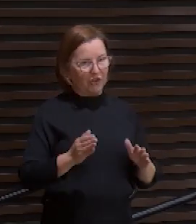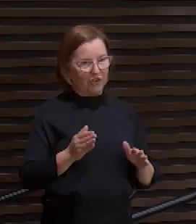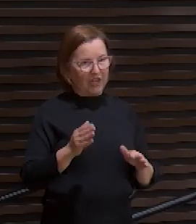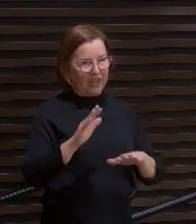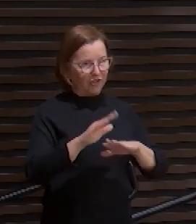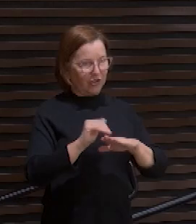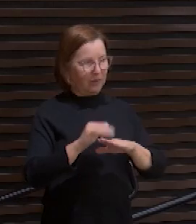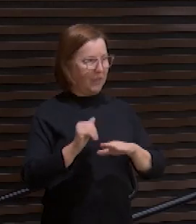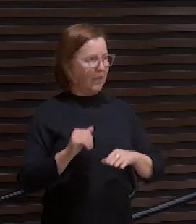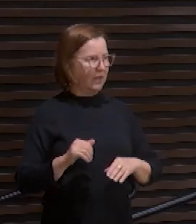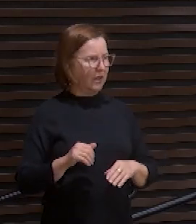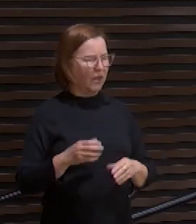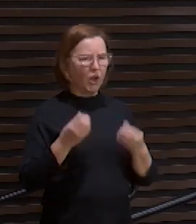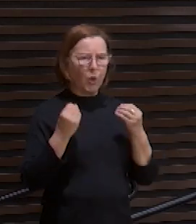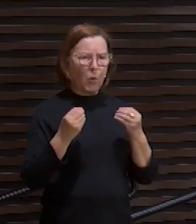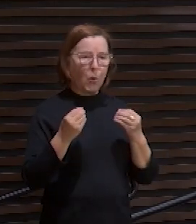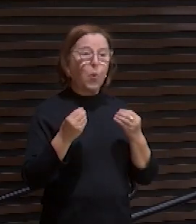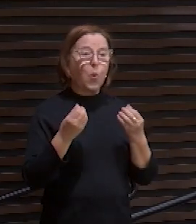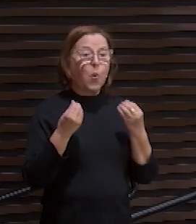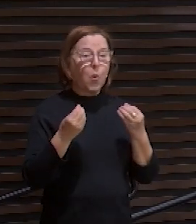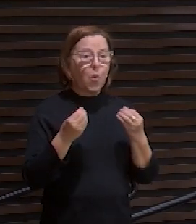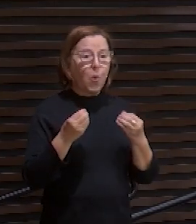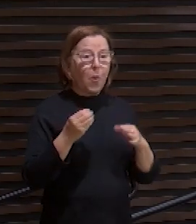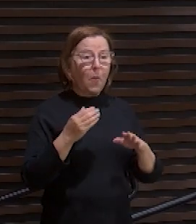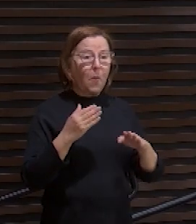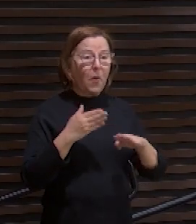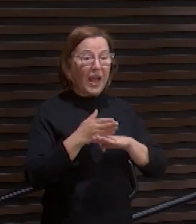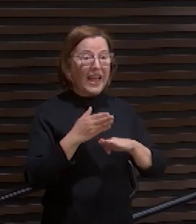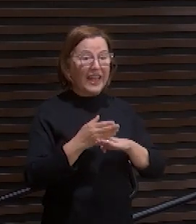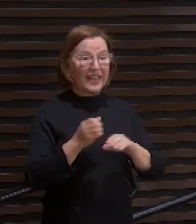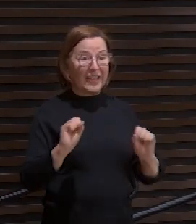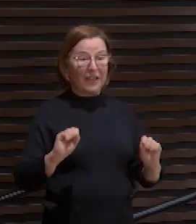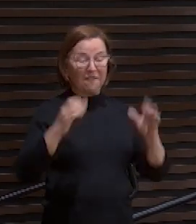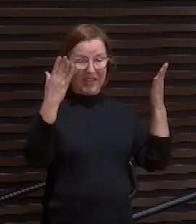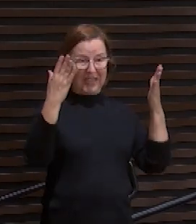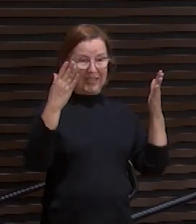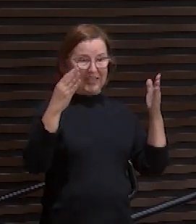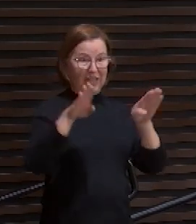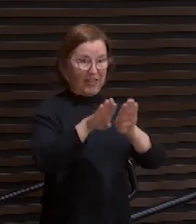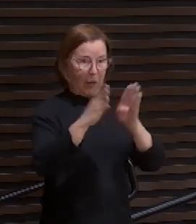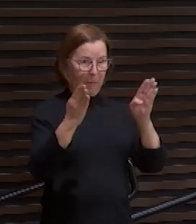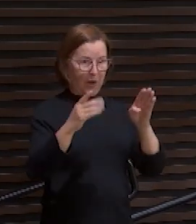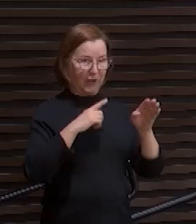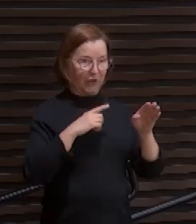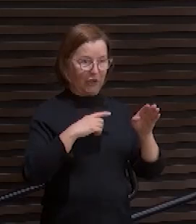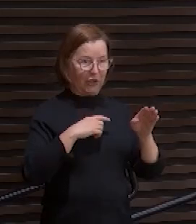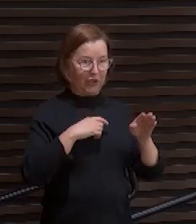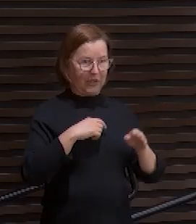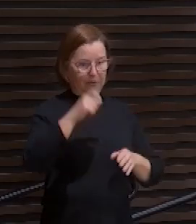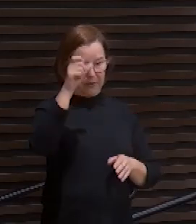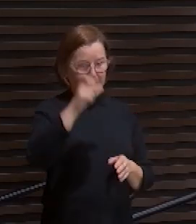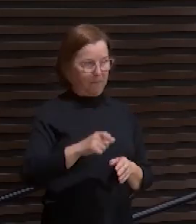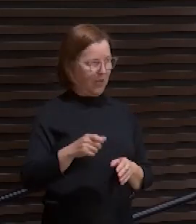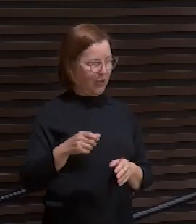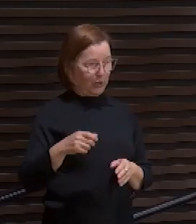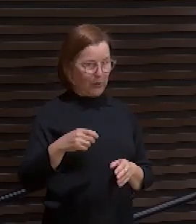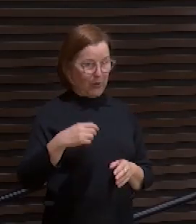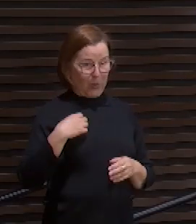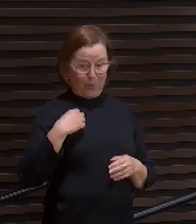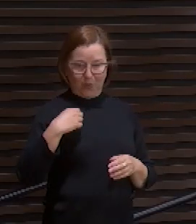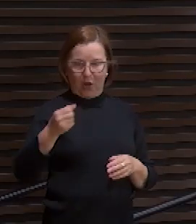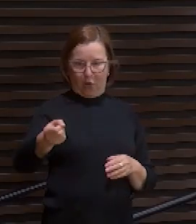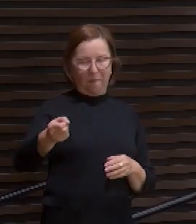Como é que você vai entrar na festa? Tinha uma pessoa lá com um casaco para